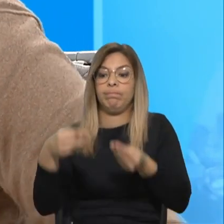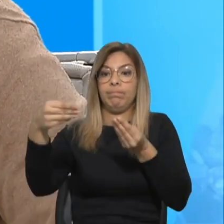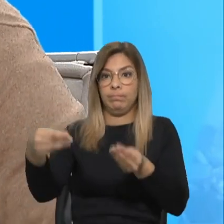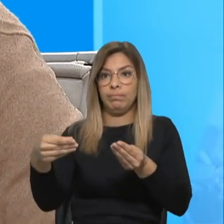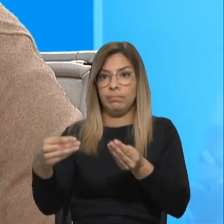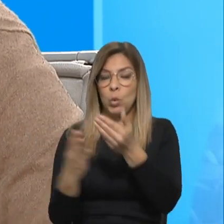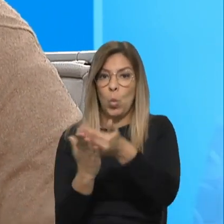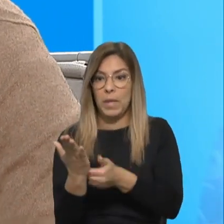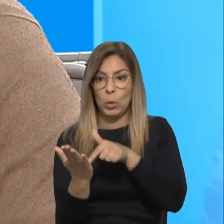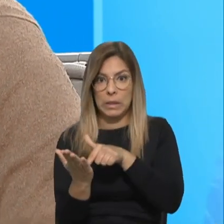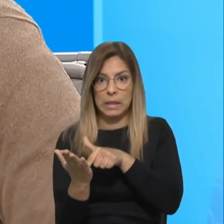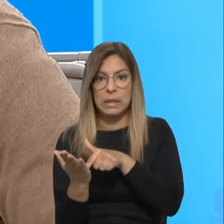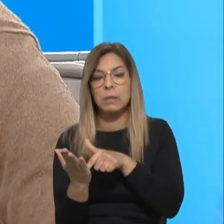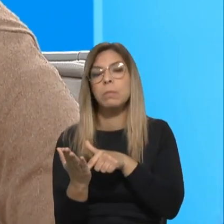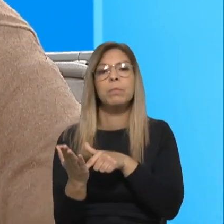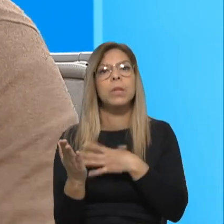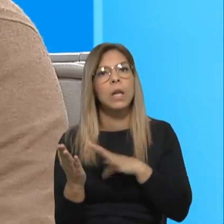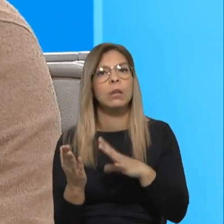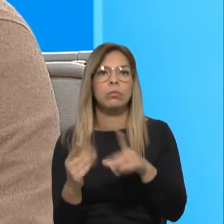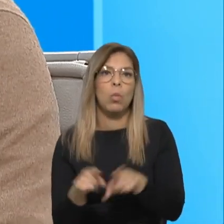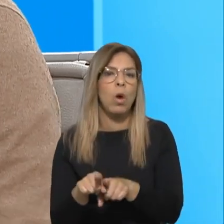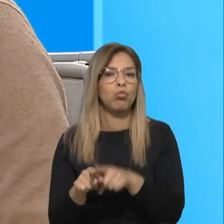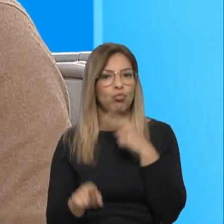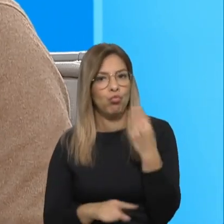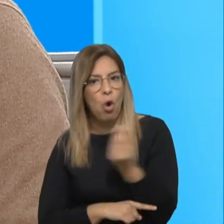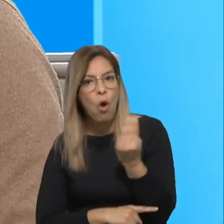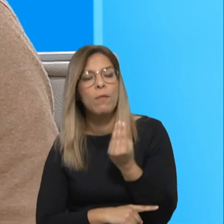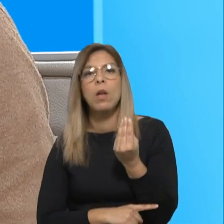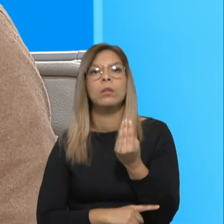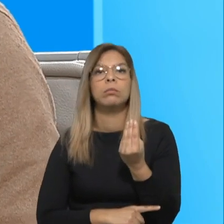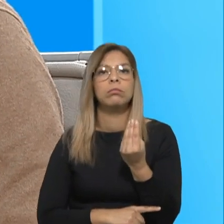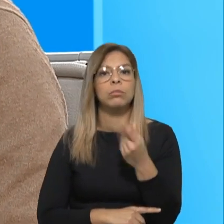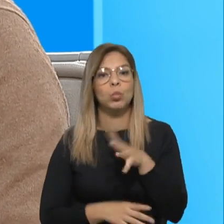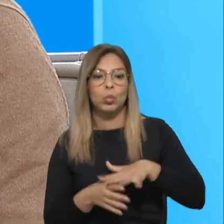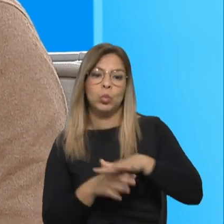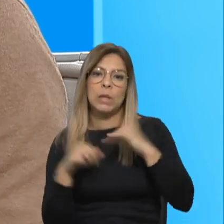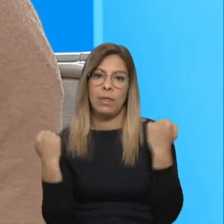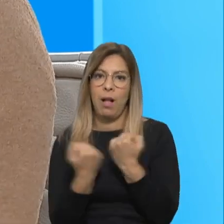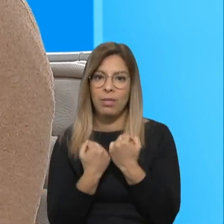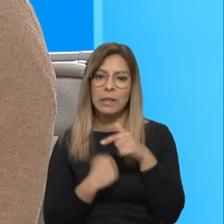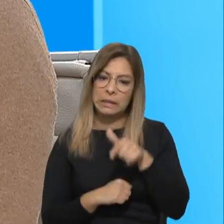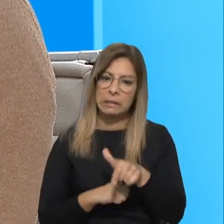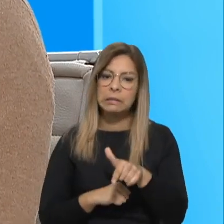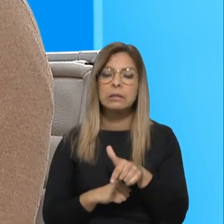quer, junto dos jovens e da sociedade civil,